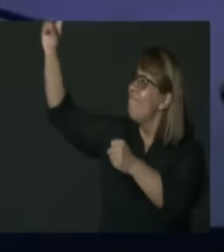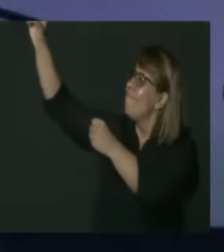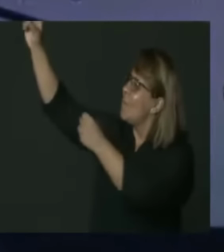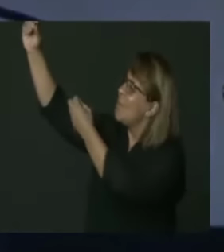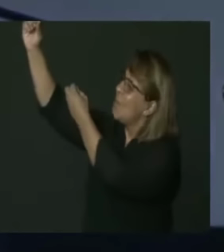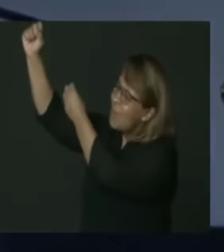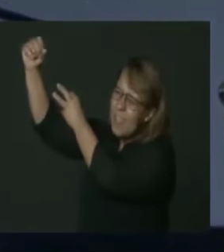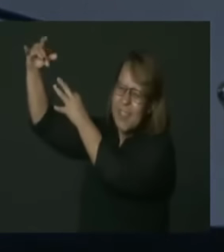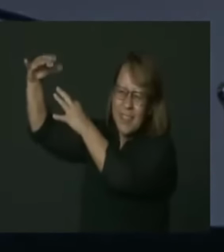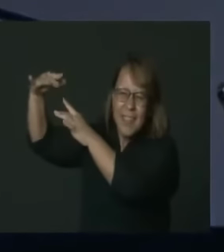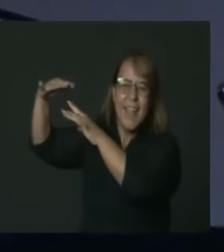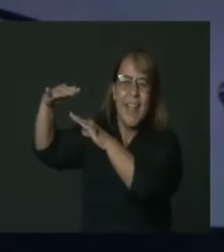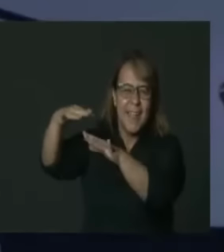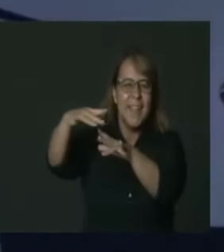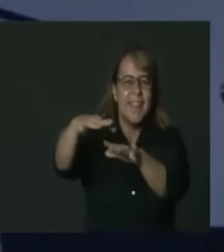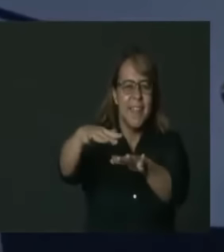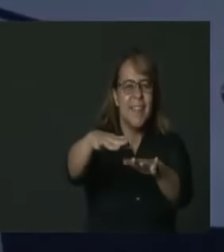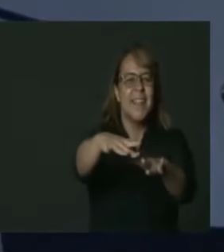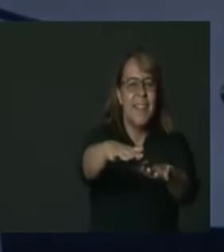tua bênção